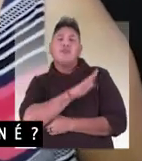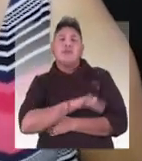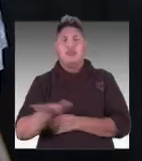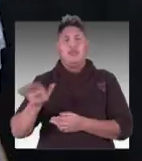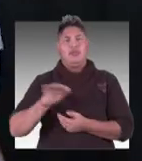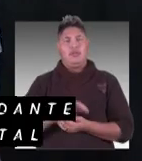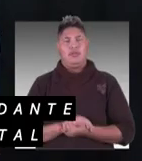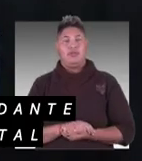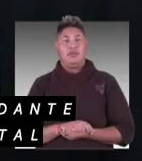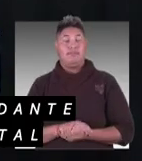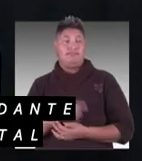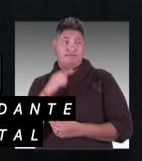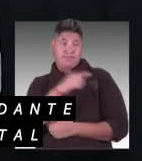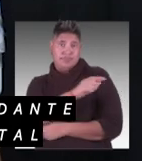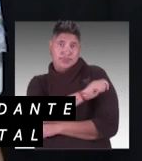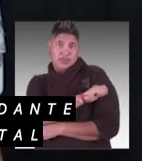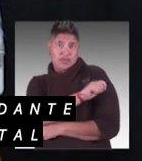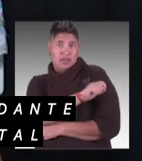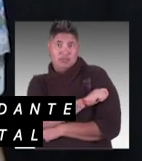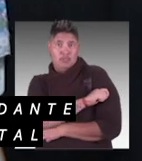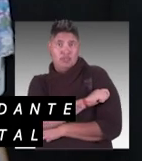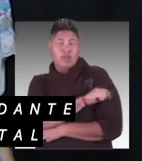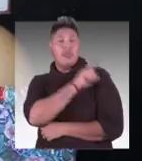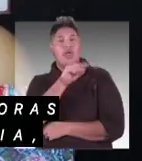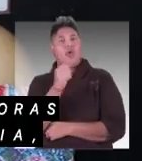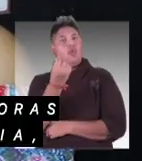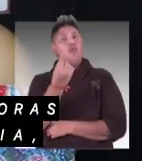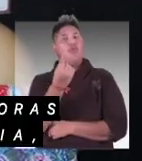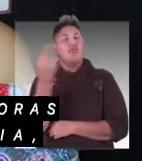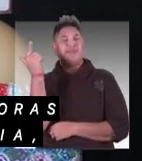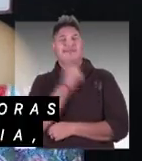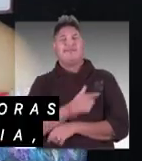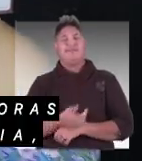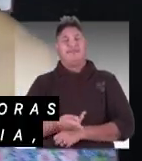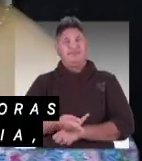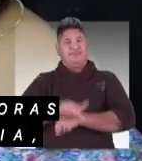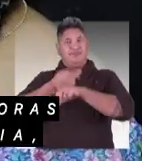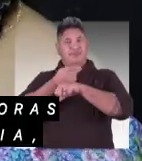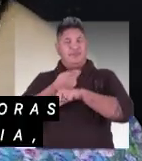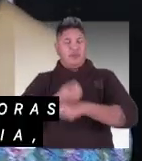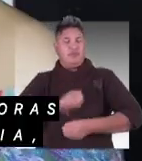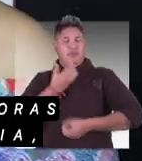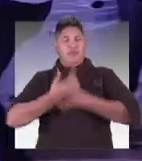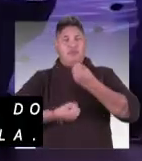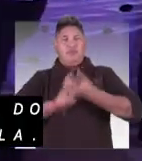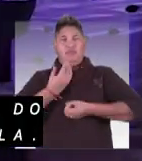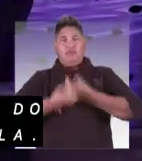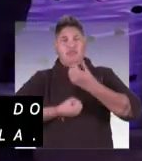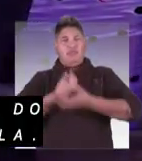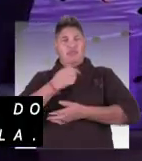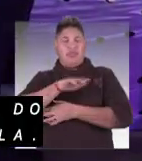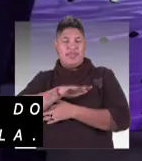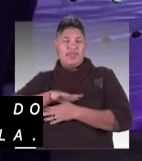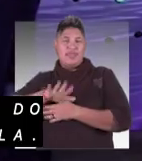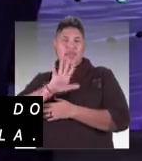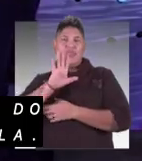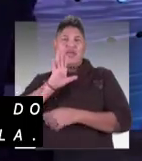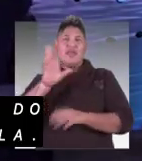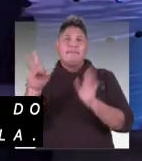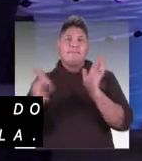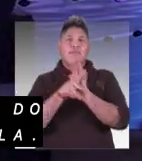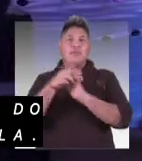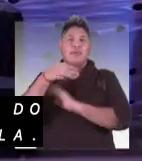né? Esta estudante do ensino fundamental foi uma das vencedoras na categoria Poesia da etapa regional do